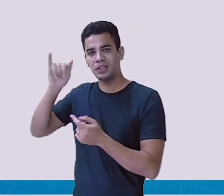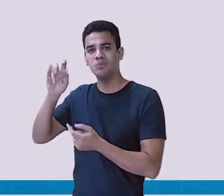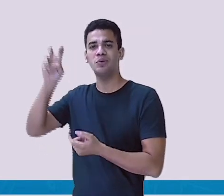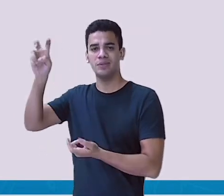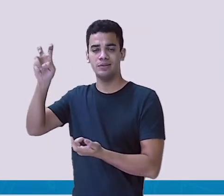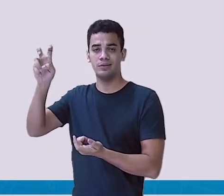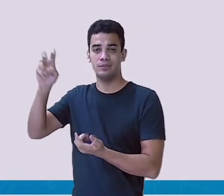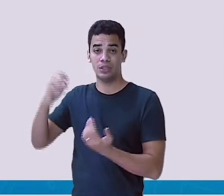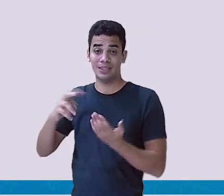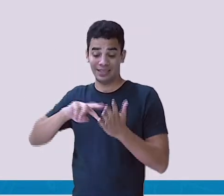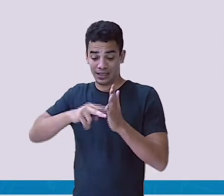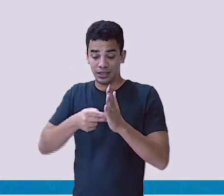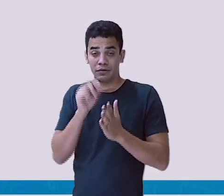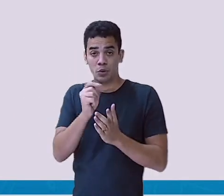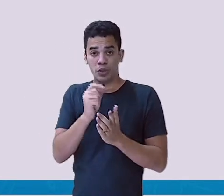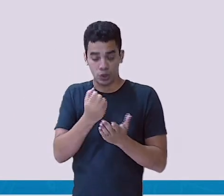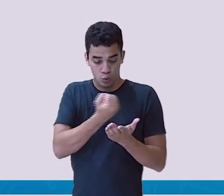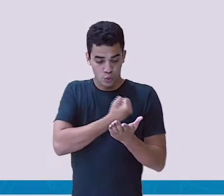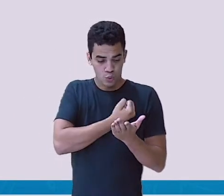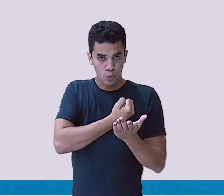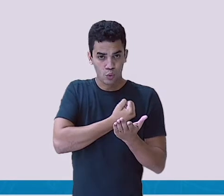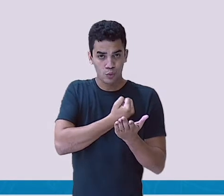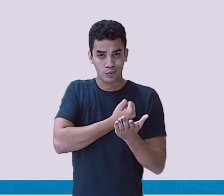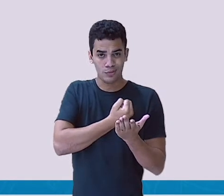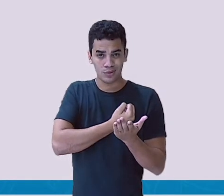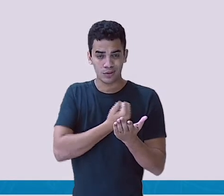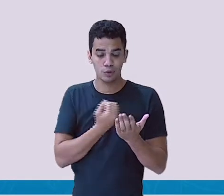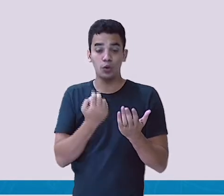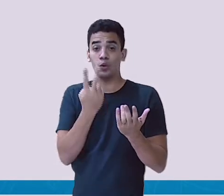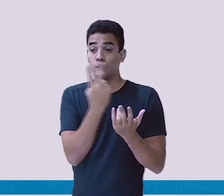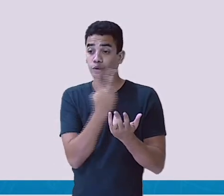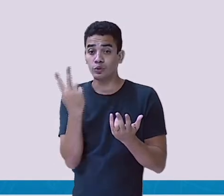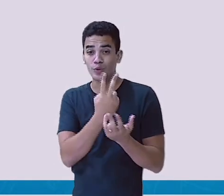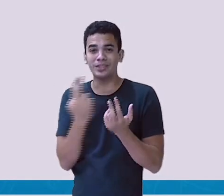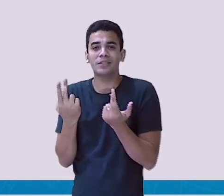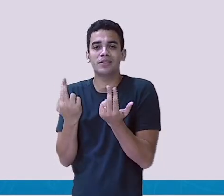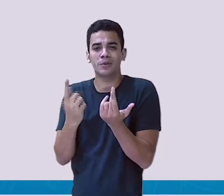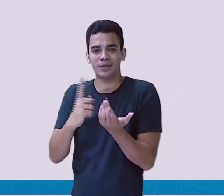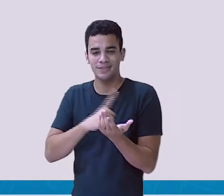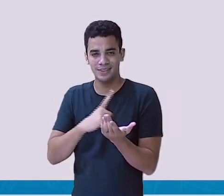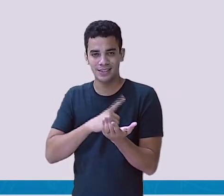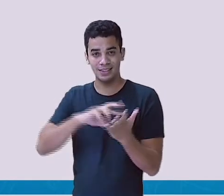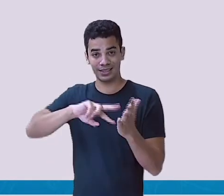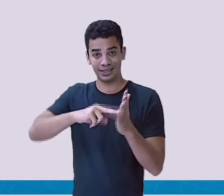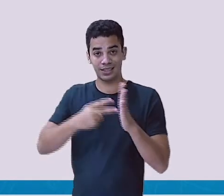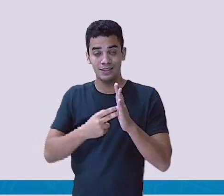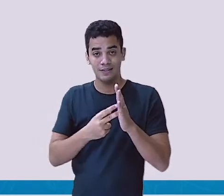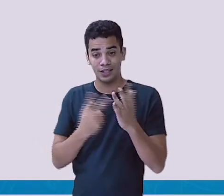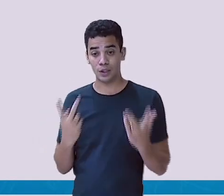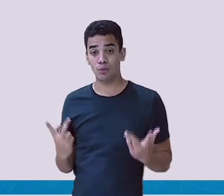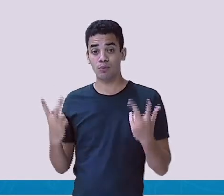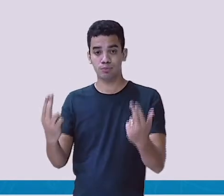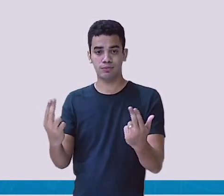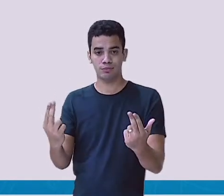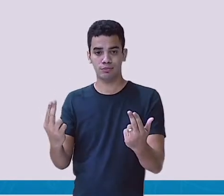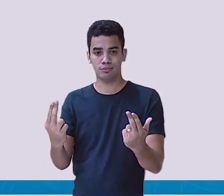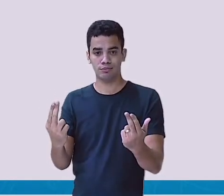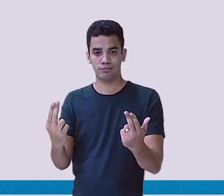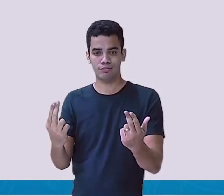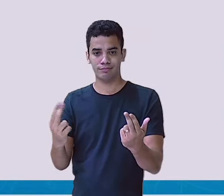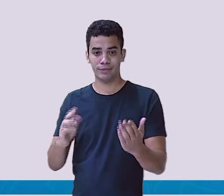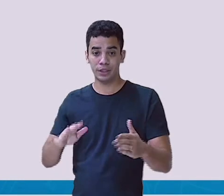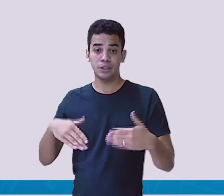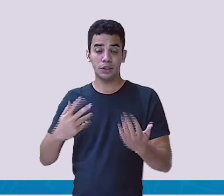também semelhante. Aqui eu tenho xp elevado à quinta potência, aqui também eu tenho. Então,